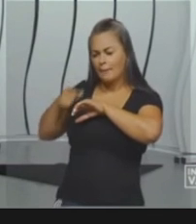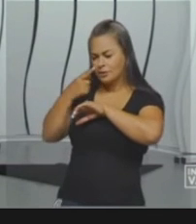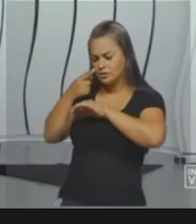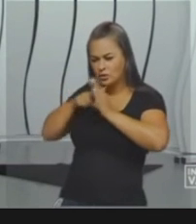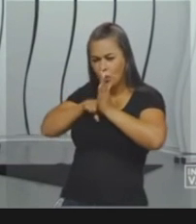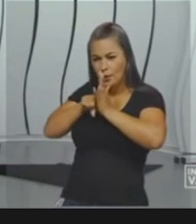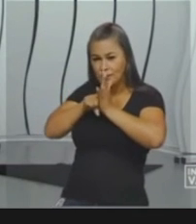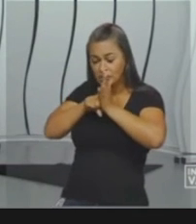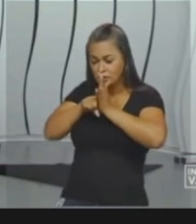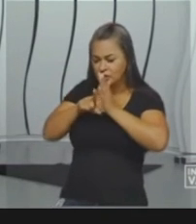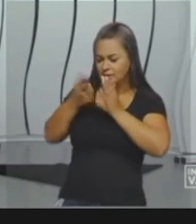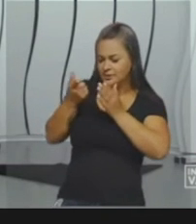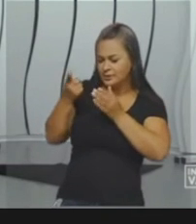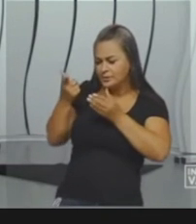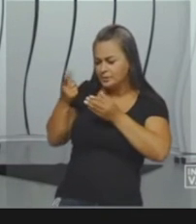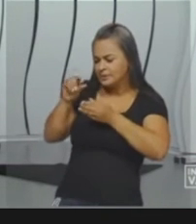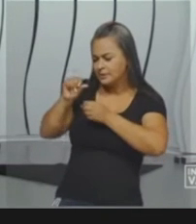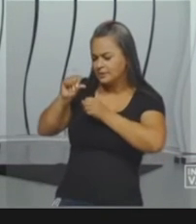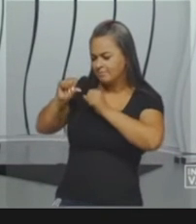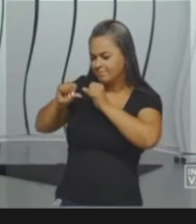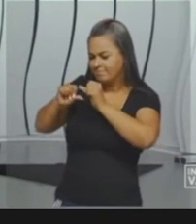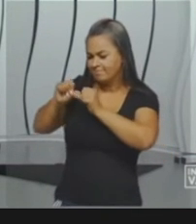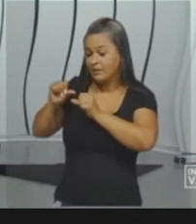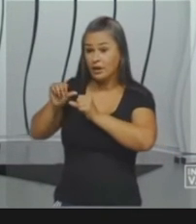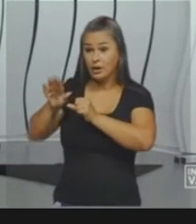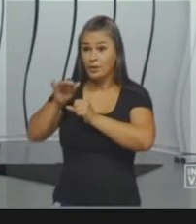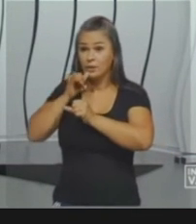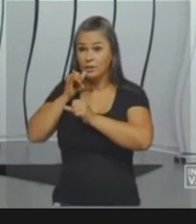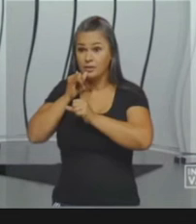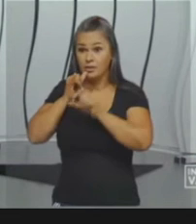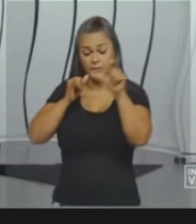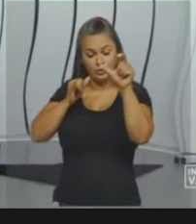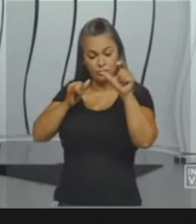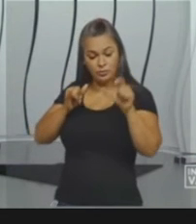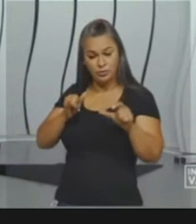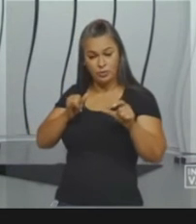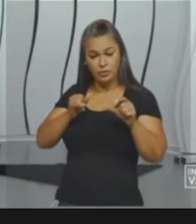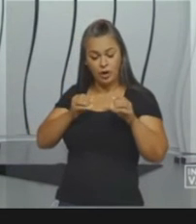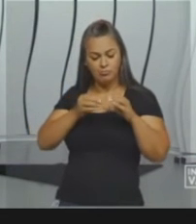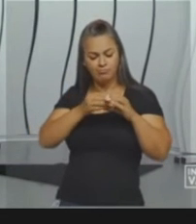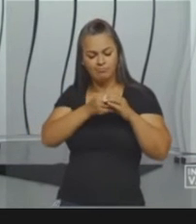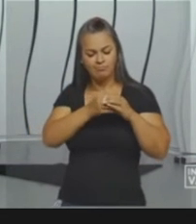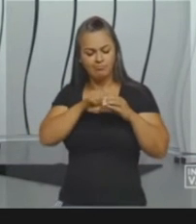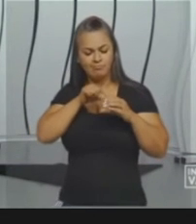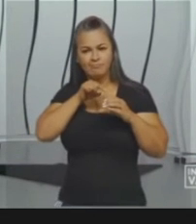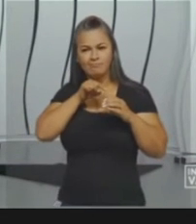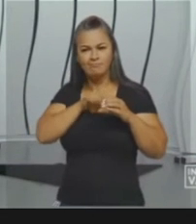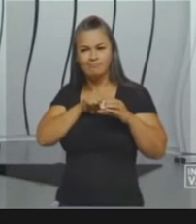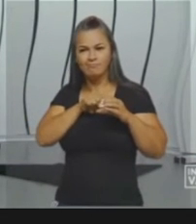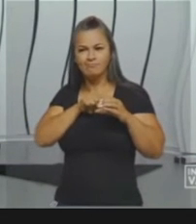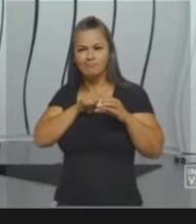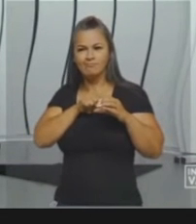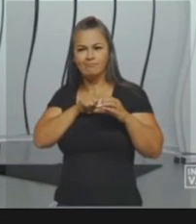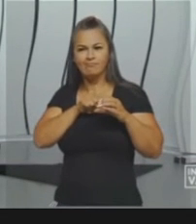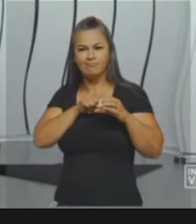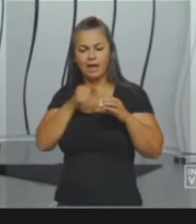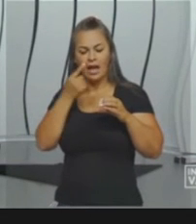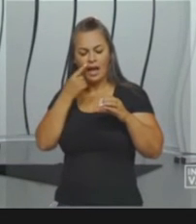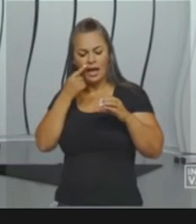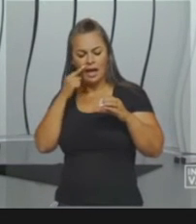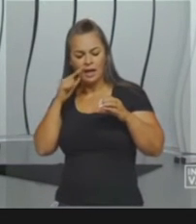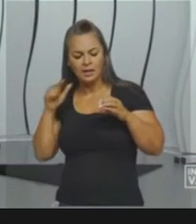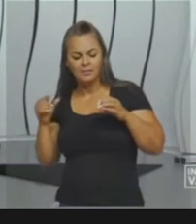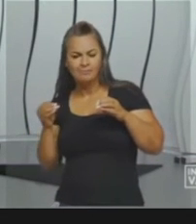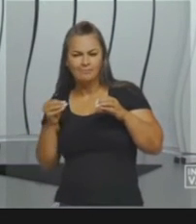célula. Como o vírus sempre infecta células, determinadas células, ele vai levar o que você quer para dentro da célula. Então ele é